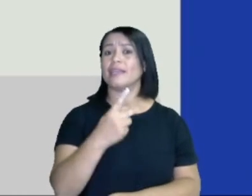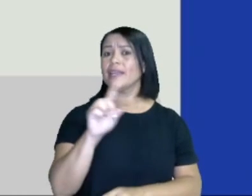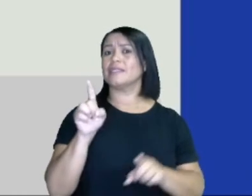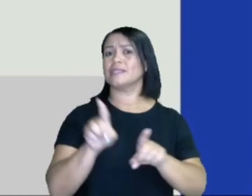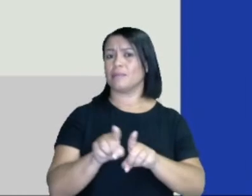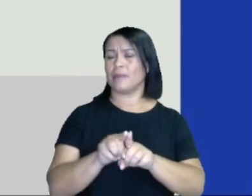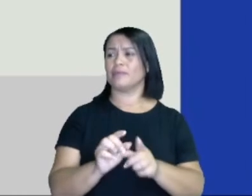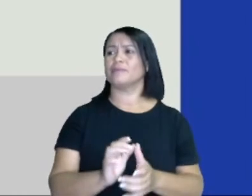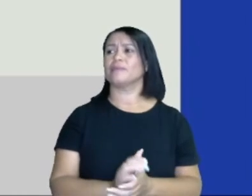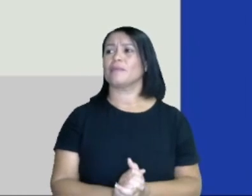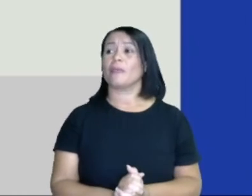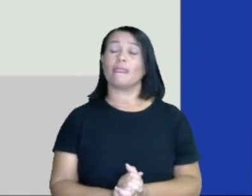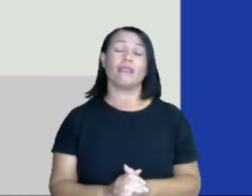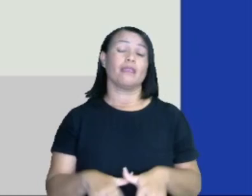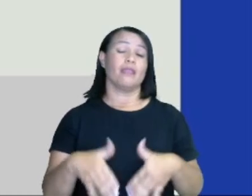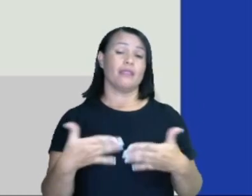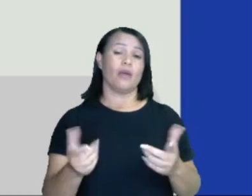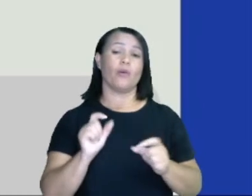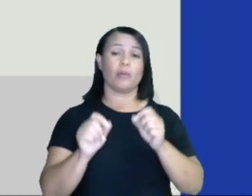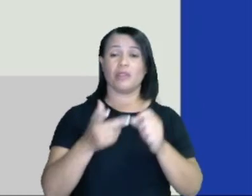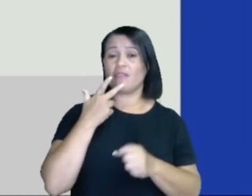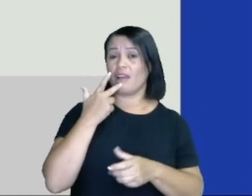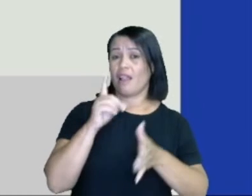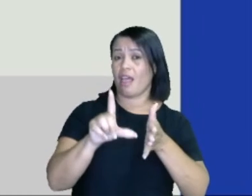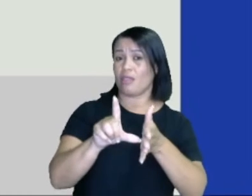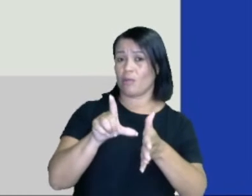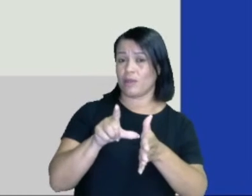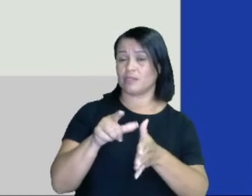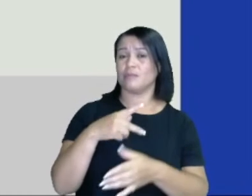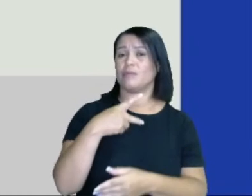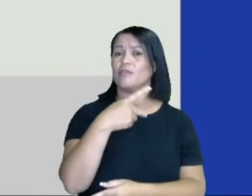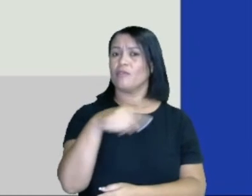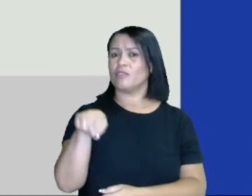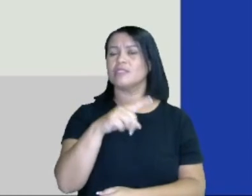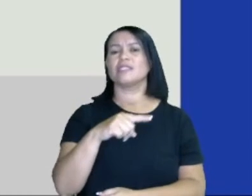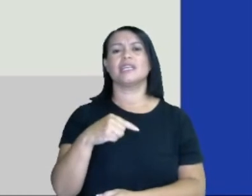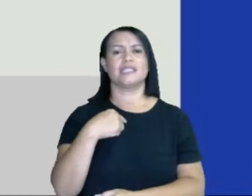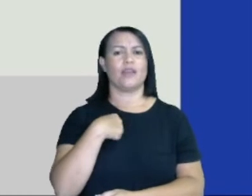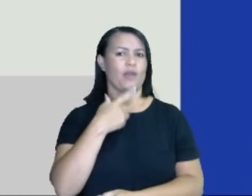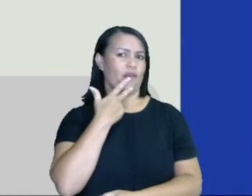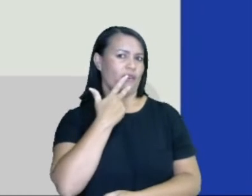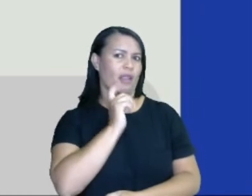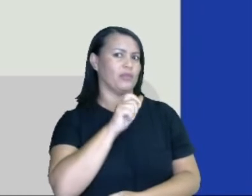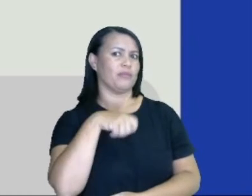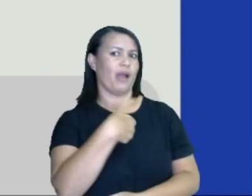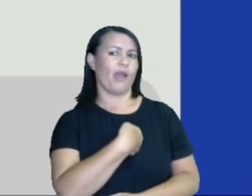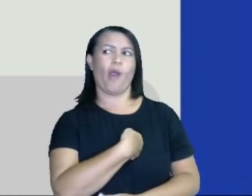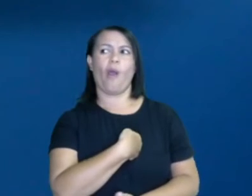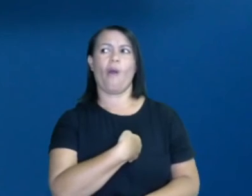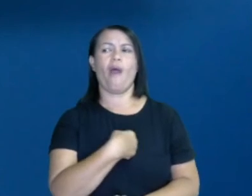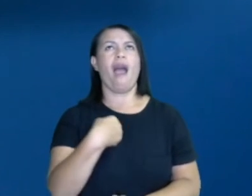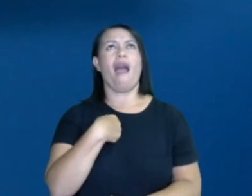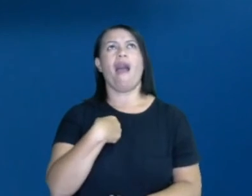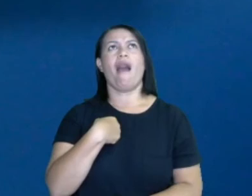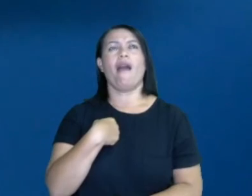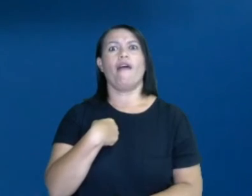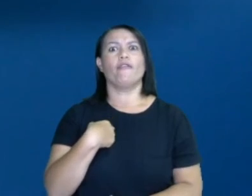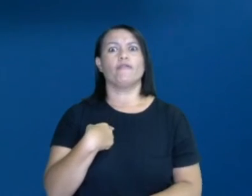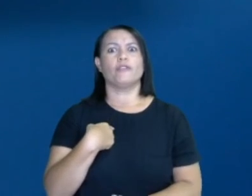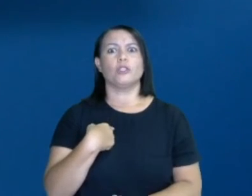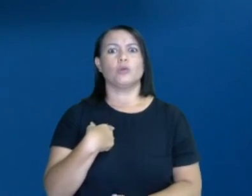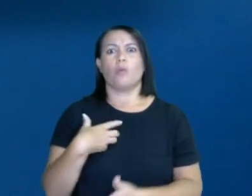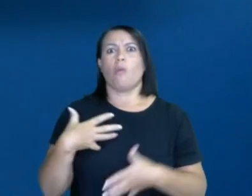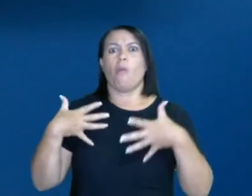se pusieron. Então, como eu falei para vocês, eu não digo em espanhol assim, aí eu fico